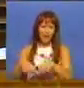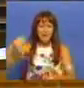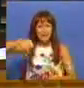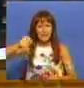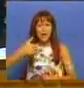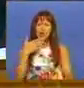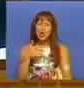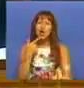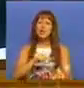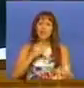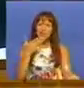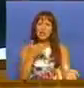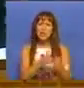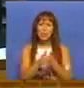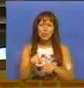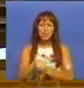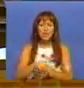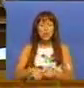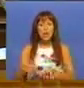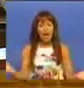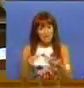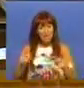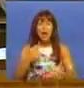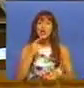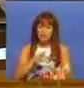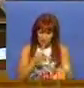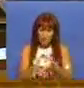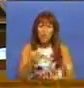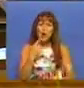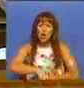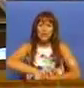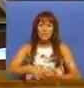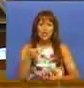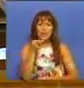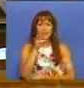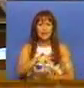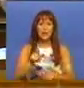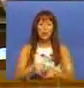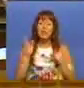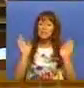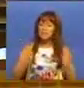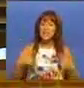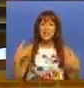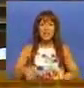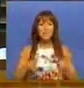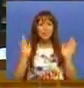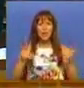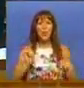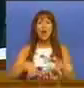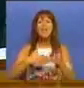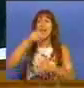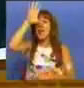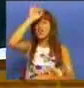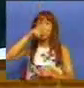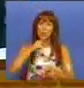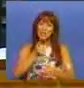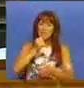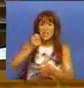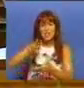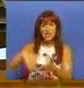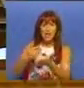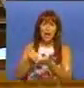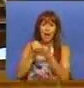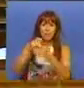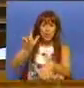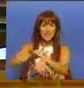sacos reutilizáveis e a incentivar a reutilização. A taxa que deve existir deve ser para o Estado, para essas medidas de apoio